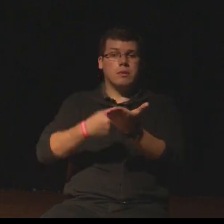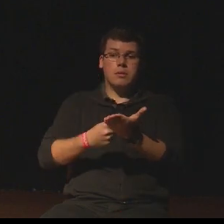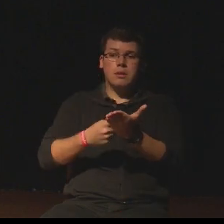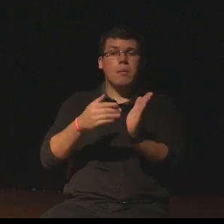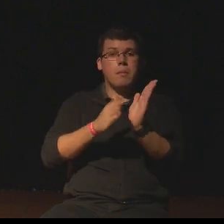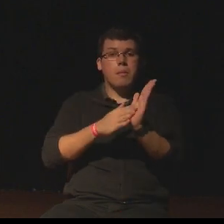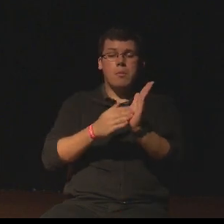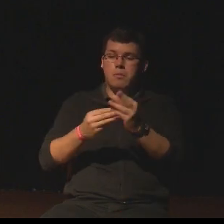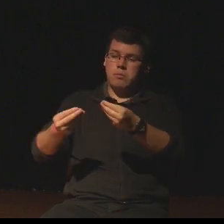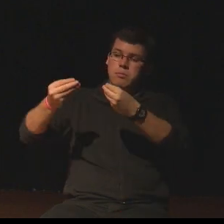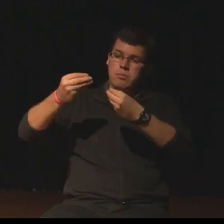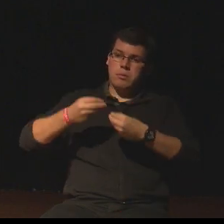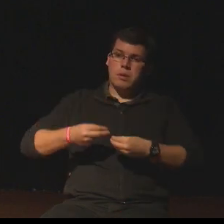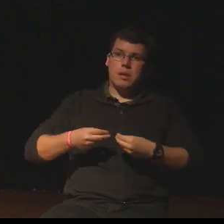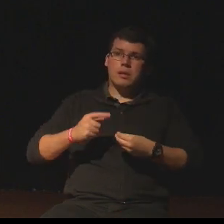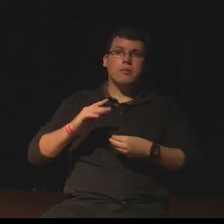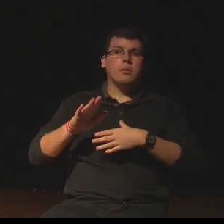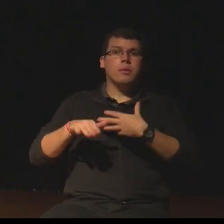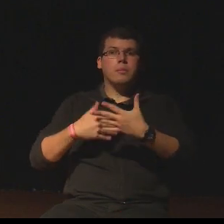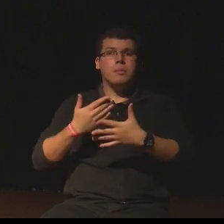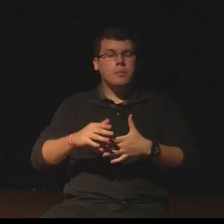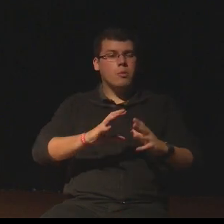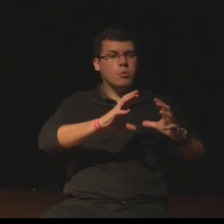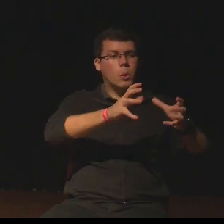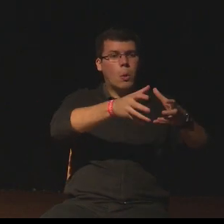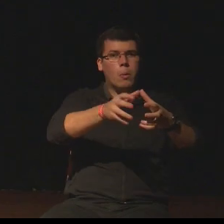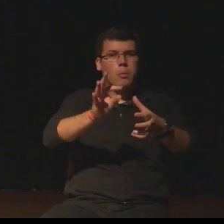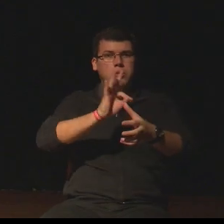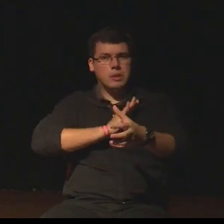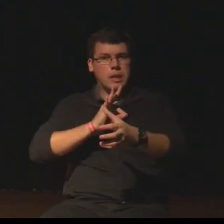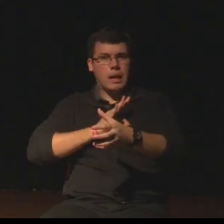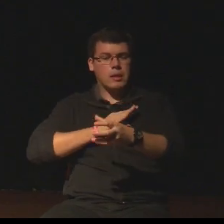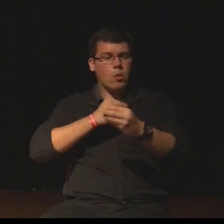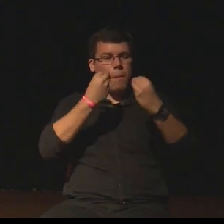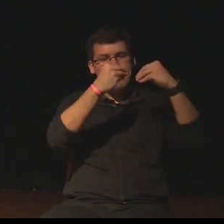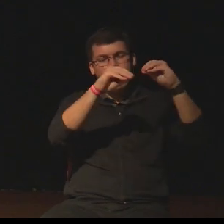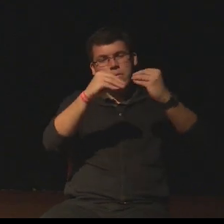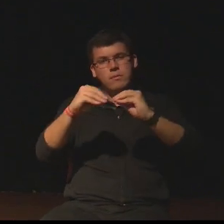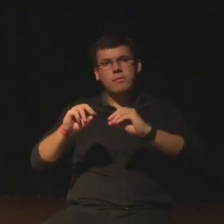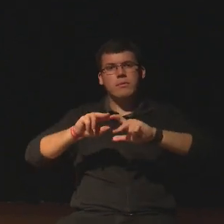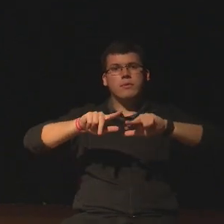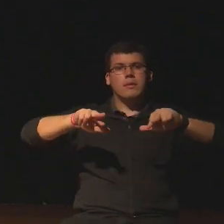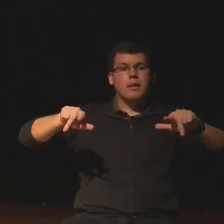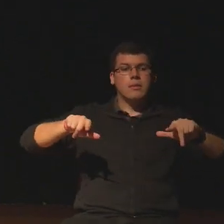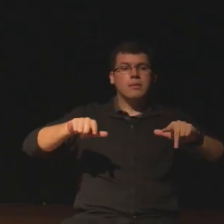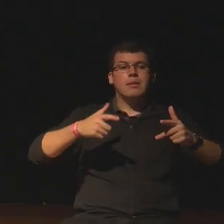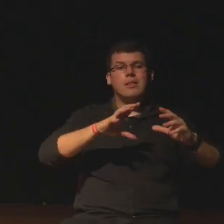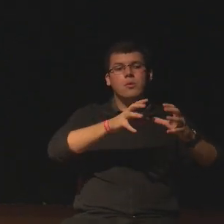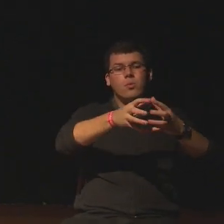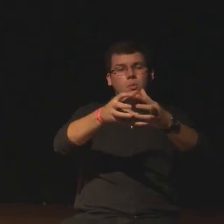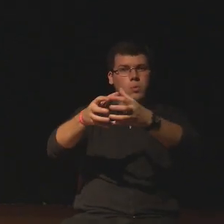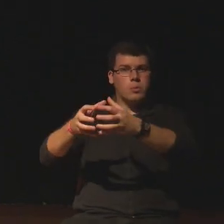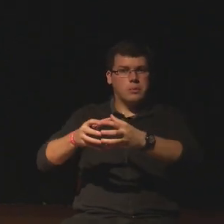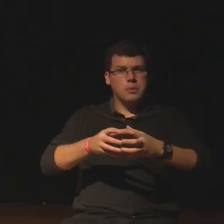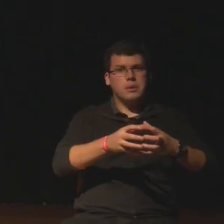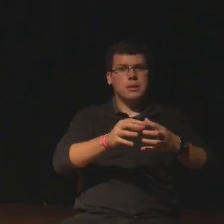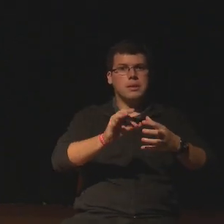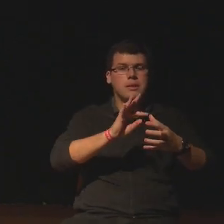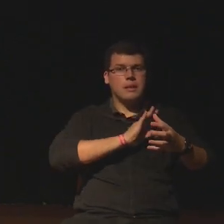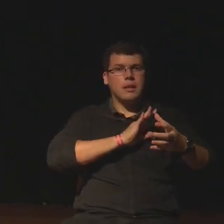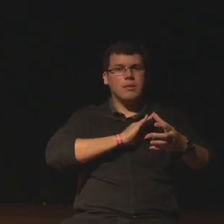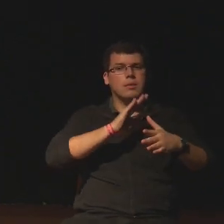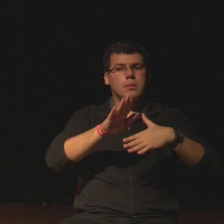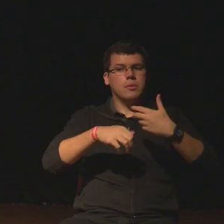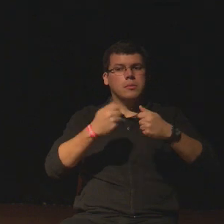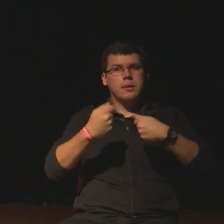proposta, encaminhou para diferentes áreas técnicas de toda a prefeitura para se manifestarem sobre a adequabilidade disso. Então,